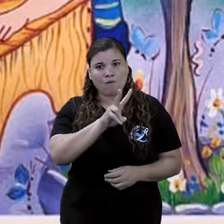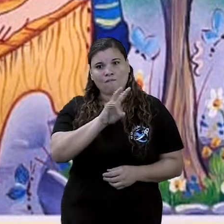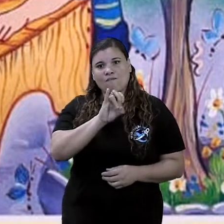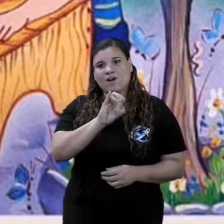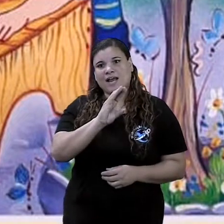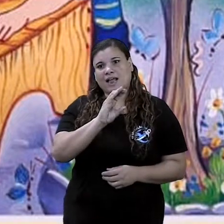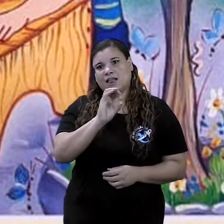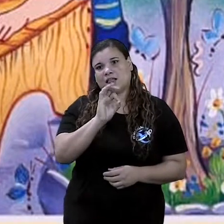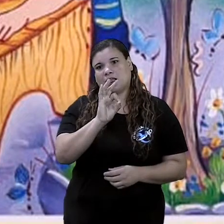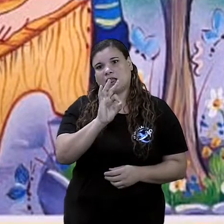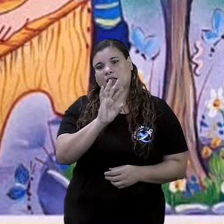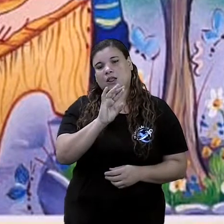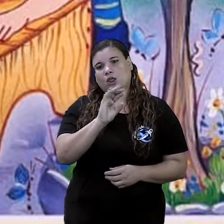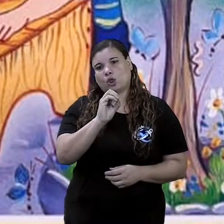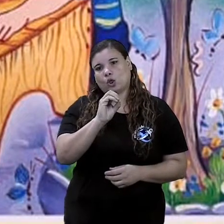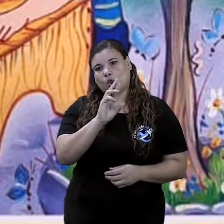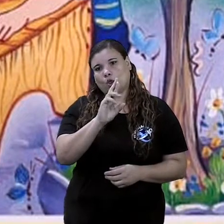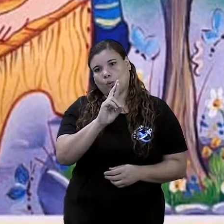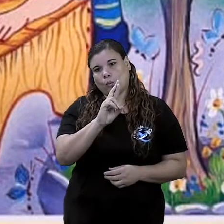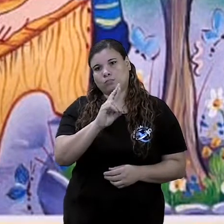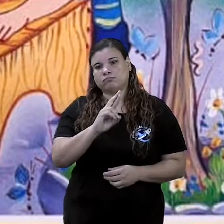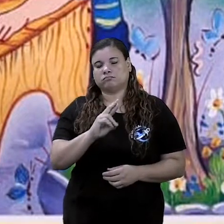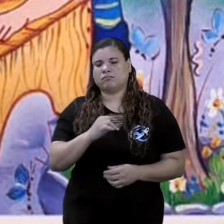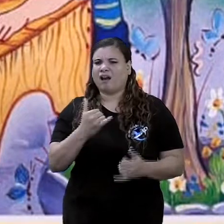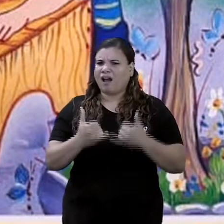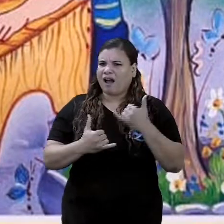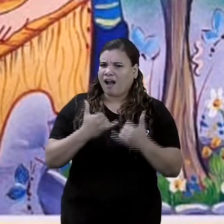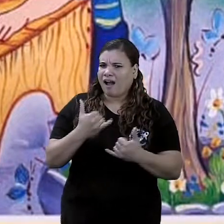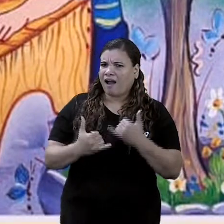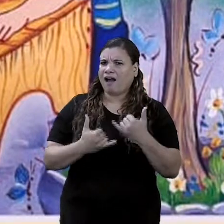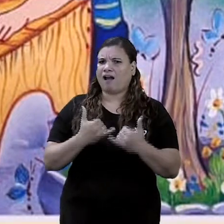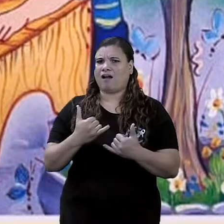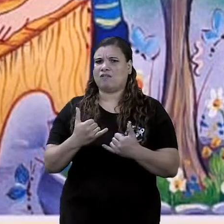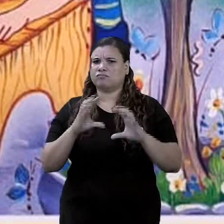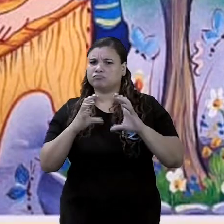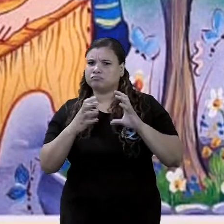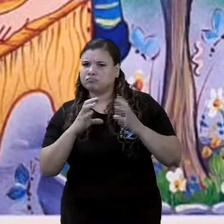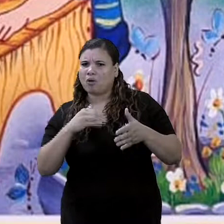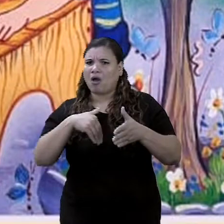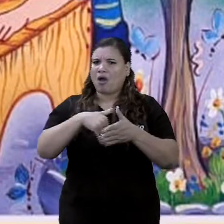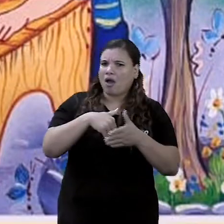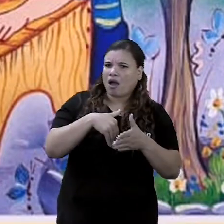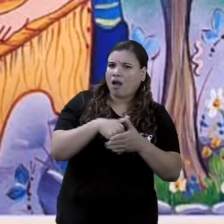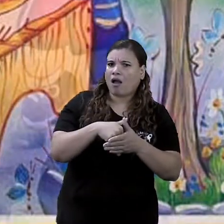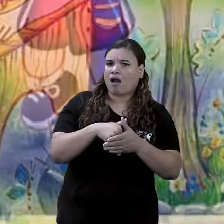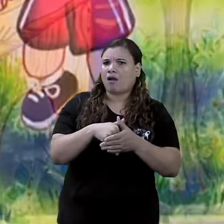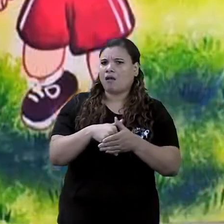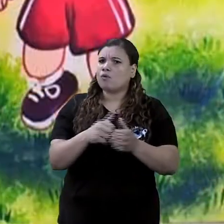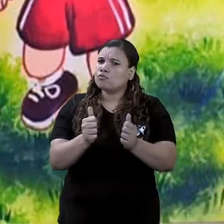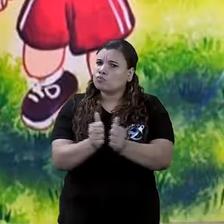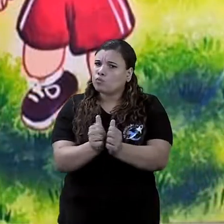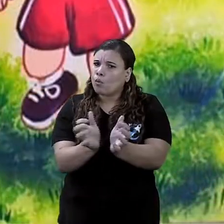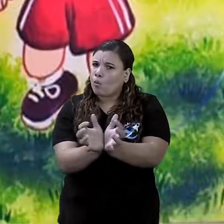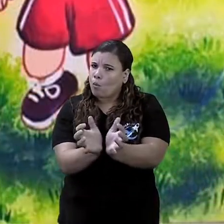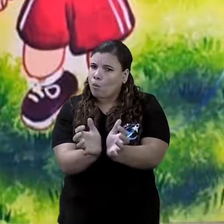Brincavam, jogavam bola e trocavam figurinhas nos intervalos das aulas.